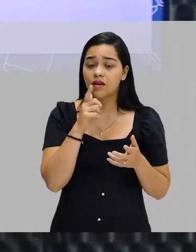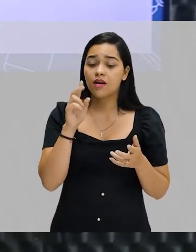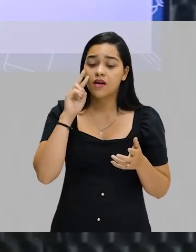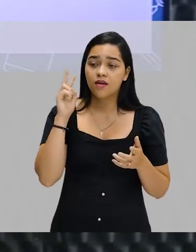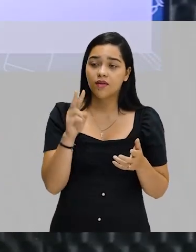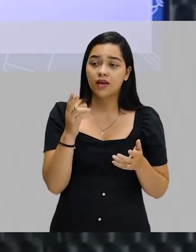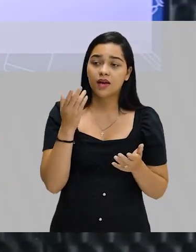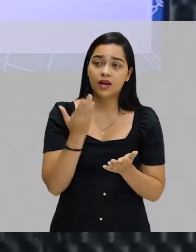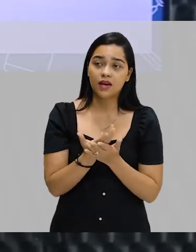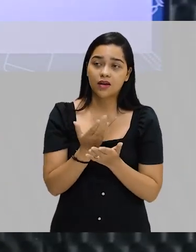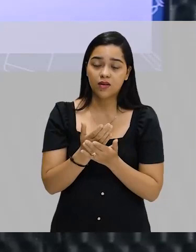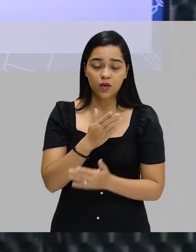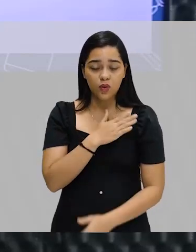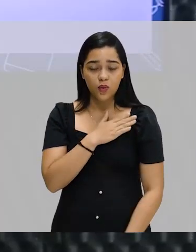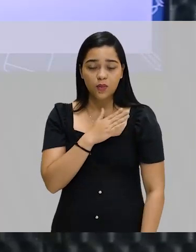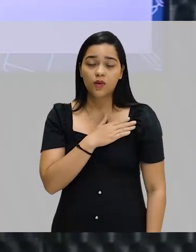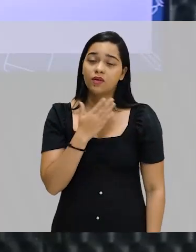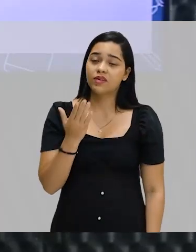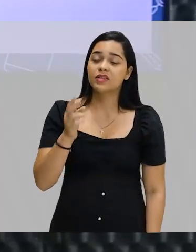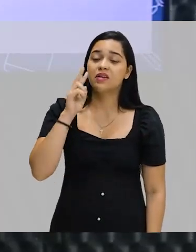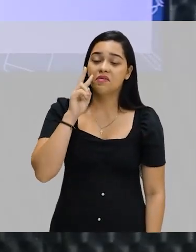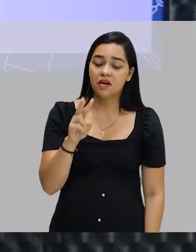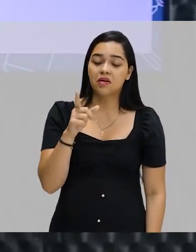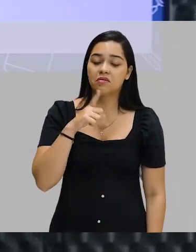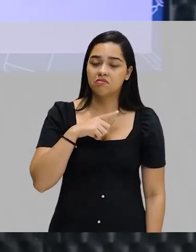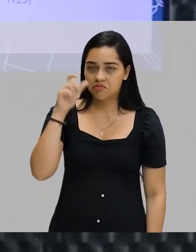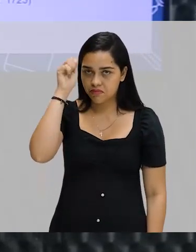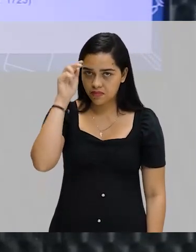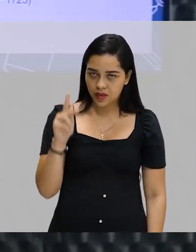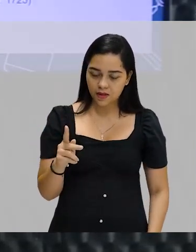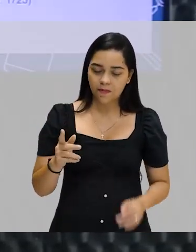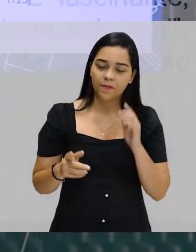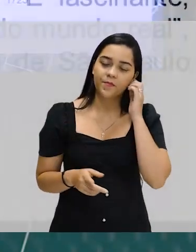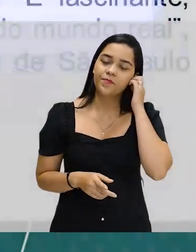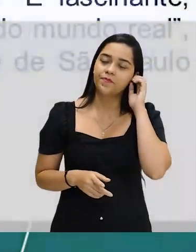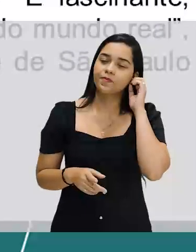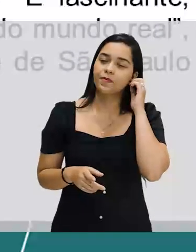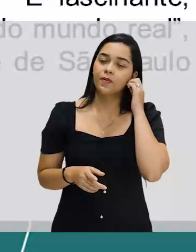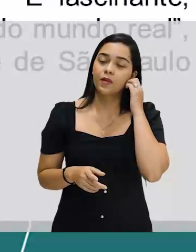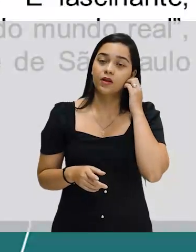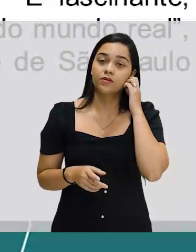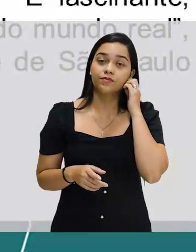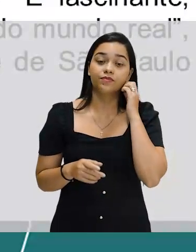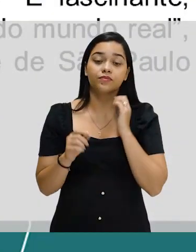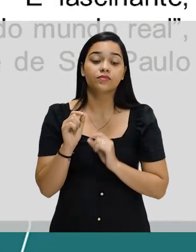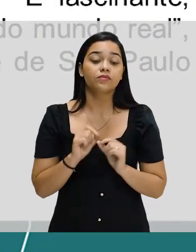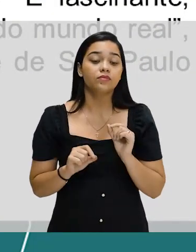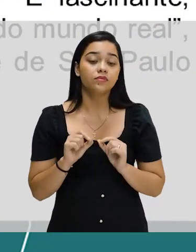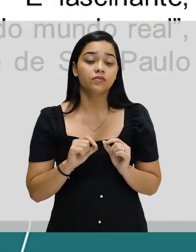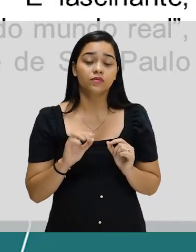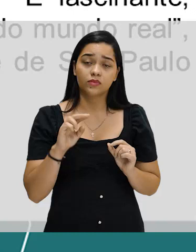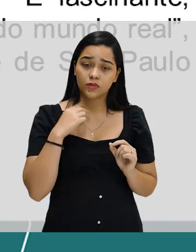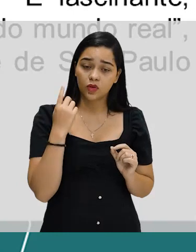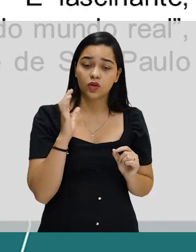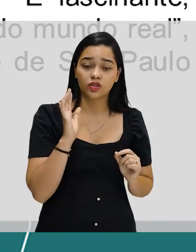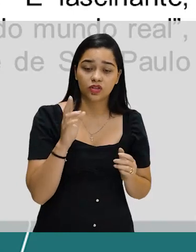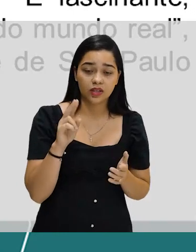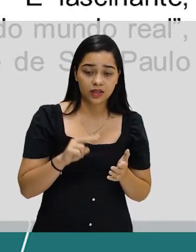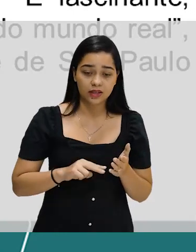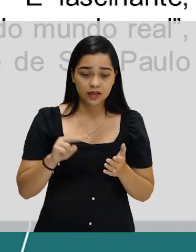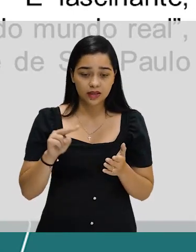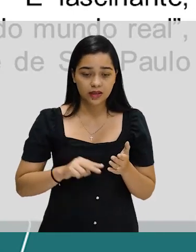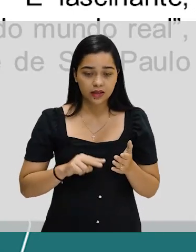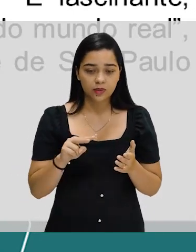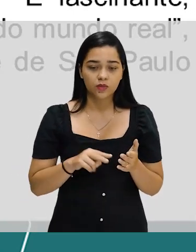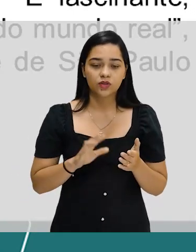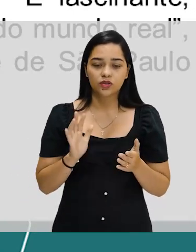aulas de língua portuguesa comigo, que você vai ficar por dentro. A questão a seguir, né, nós lemos, né,